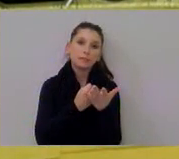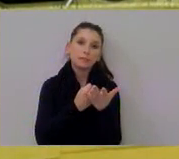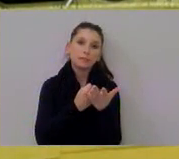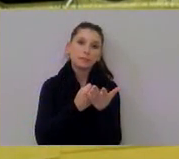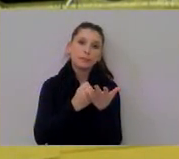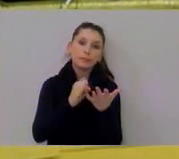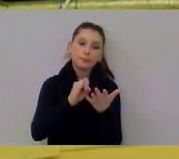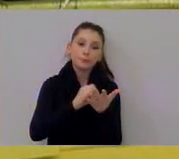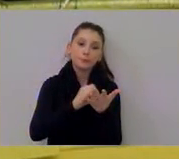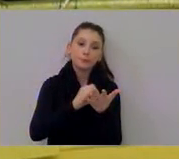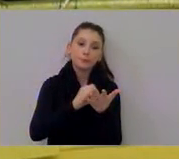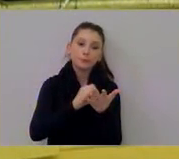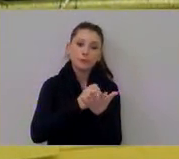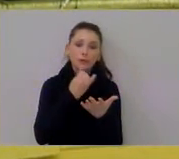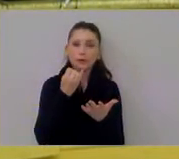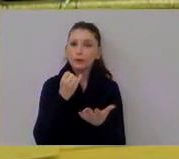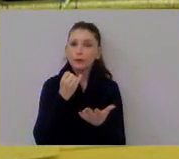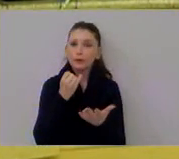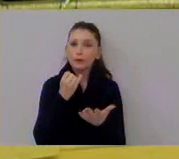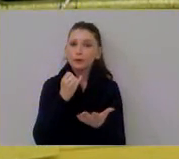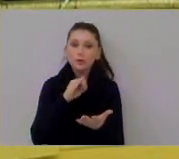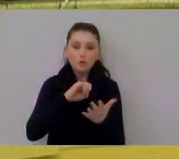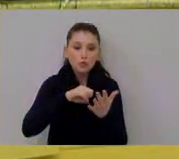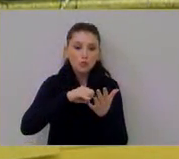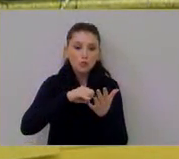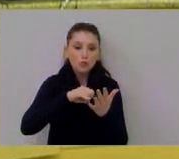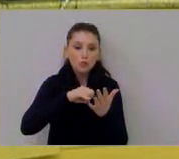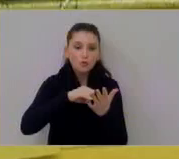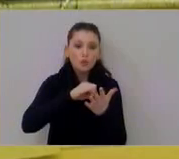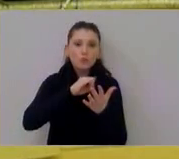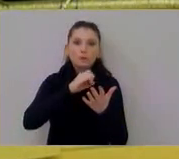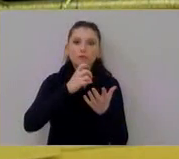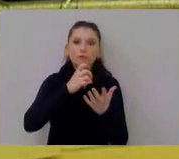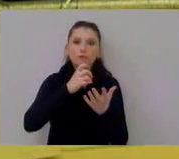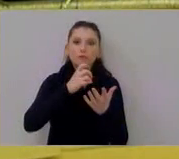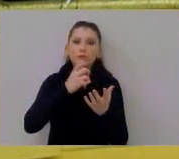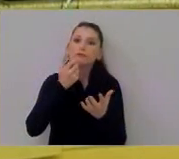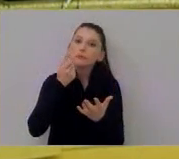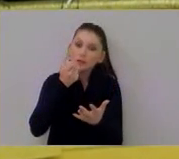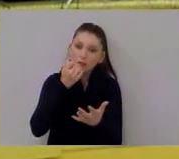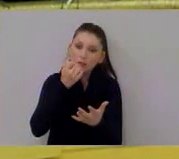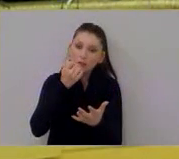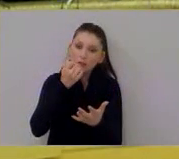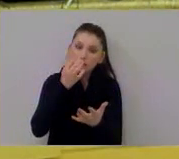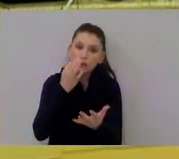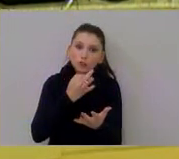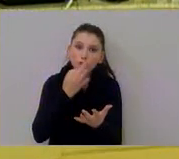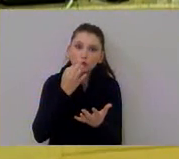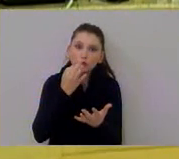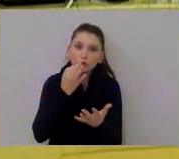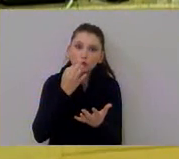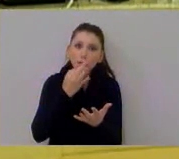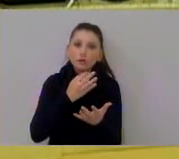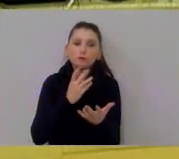em dia e fica nessa situação. Aí procura o presidente do